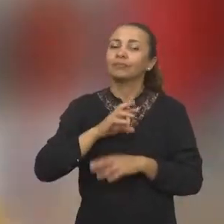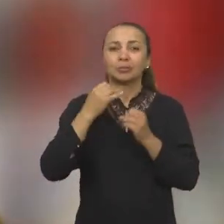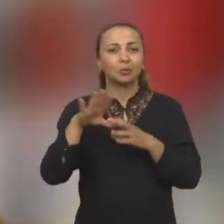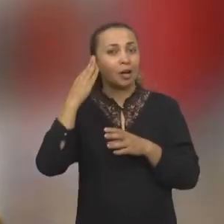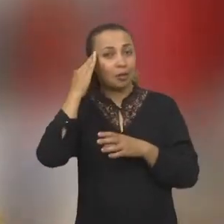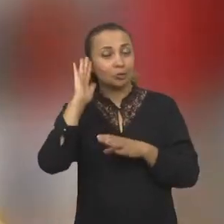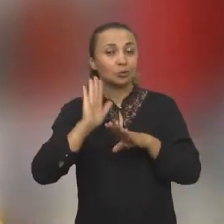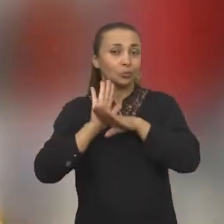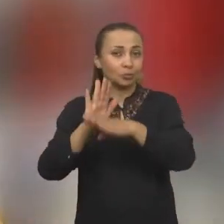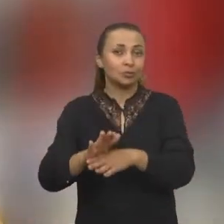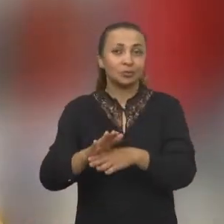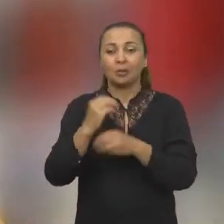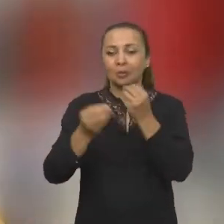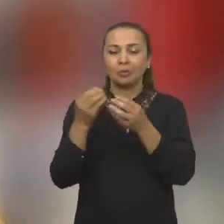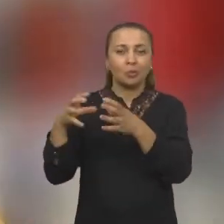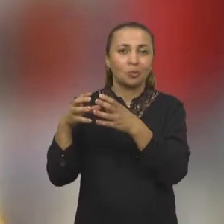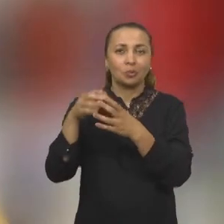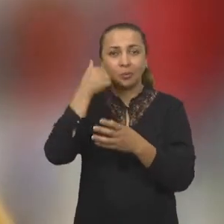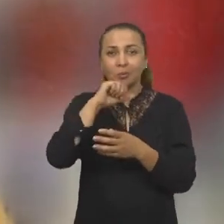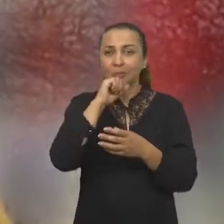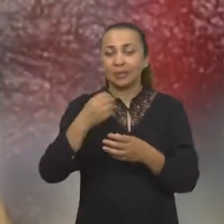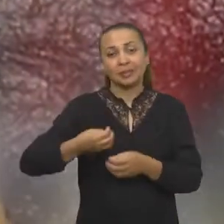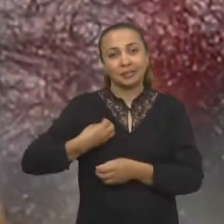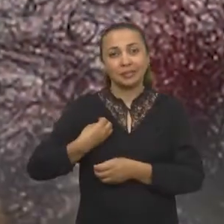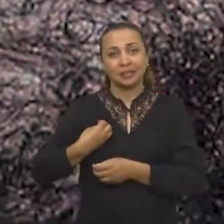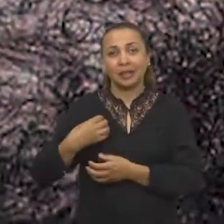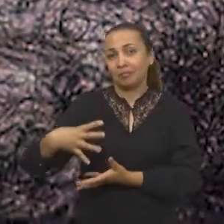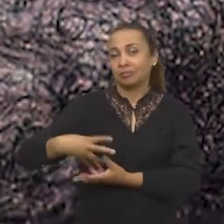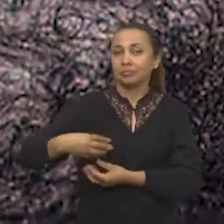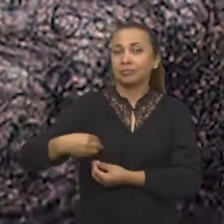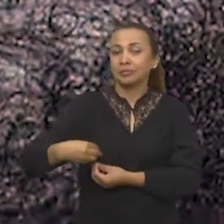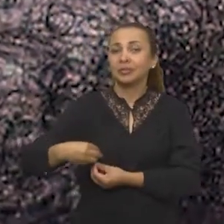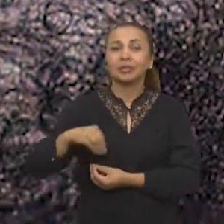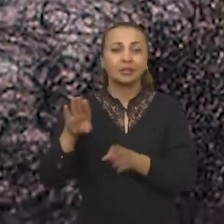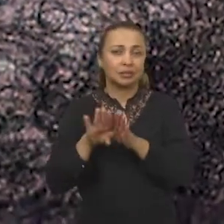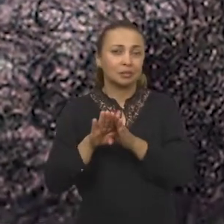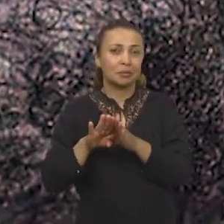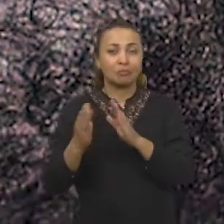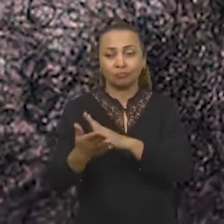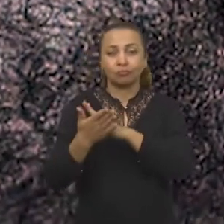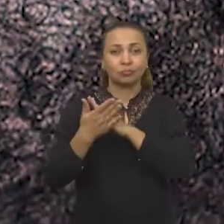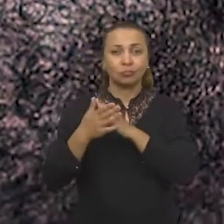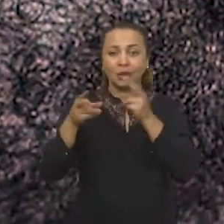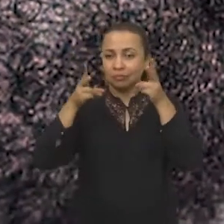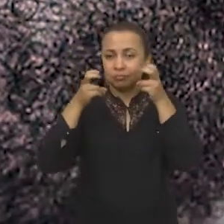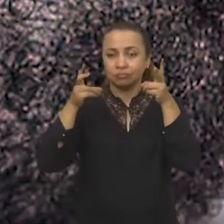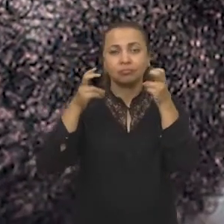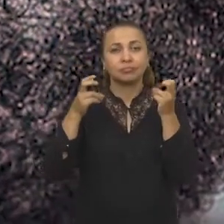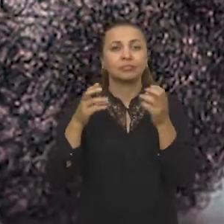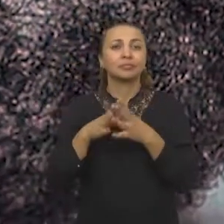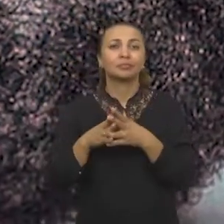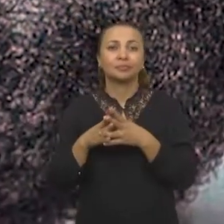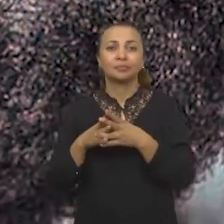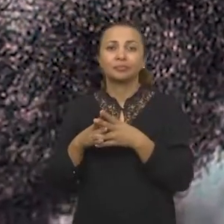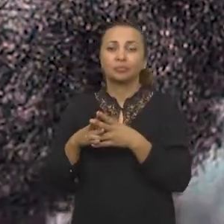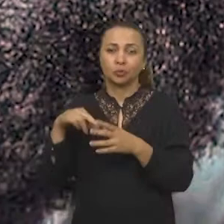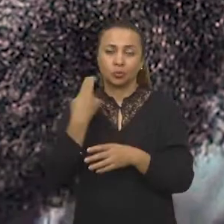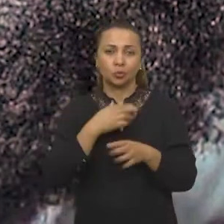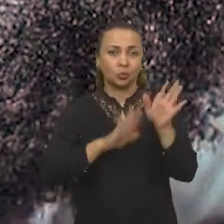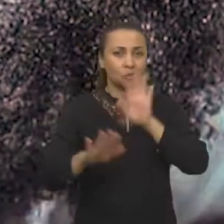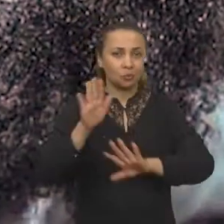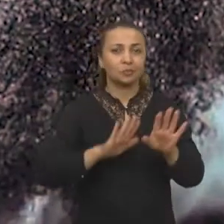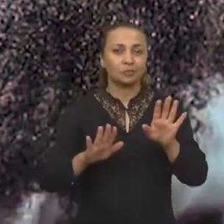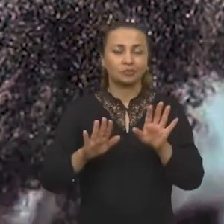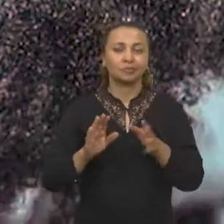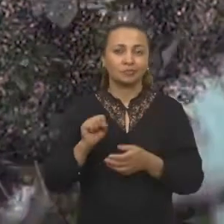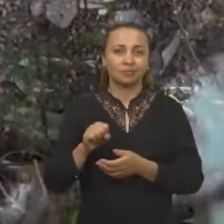como esse grupo de mães está amamentando e também nos ajuda a perceber o